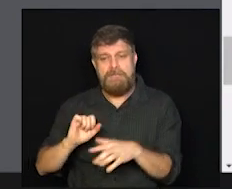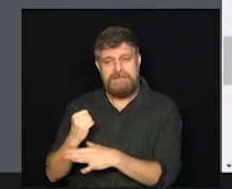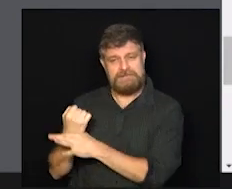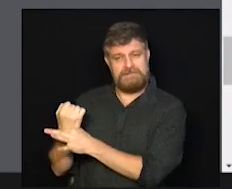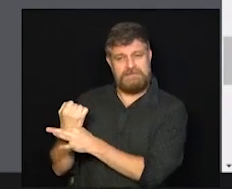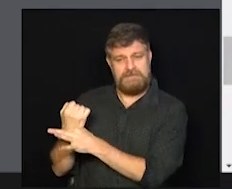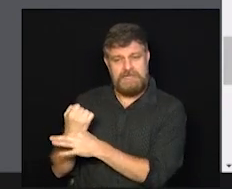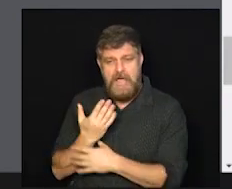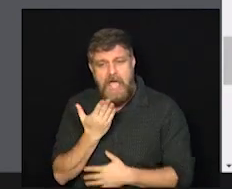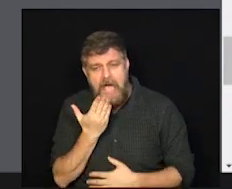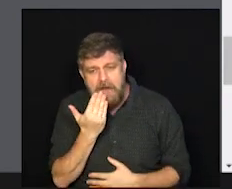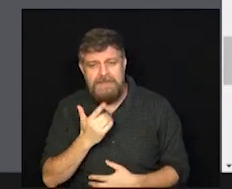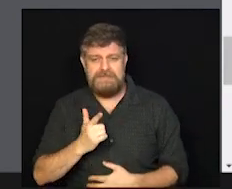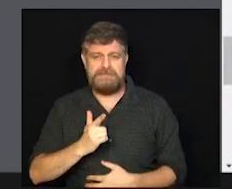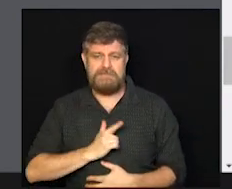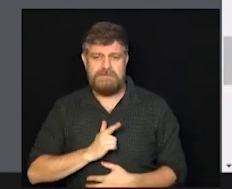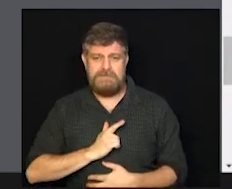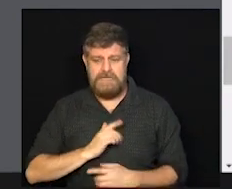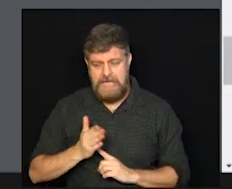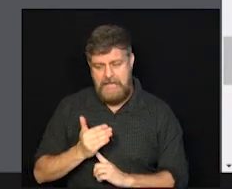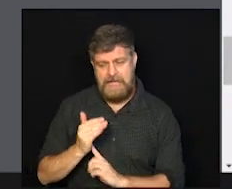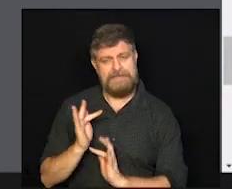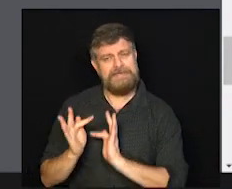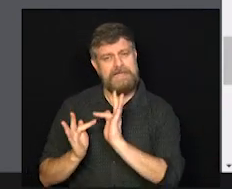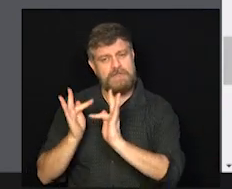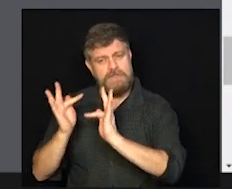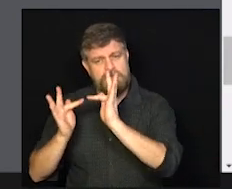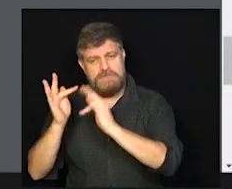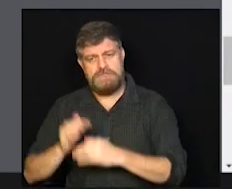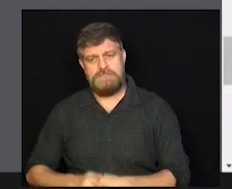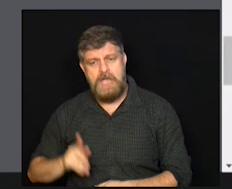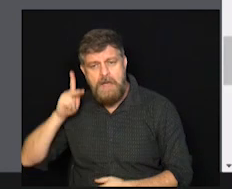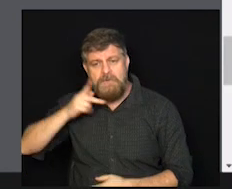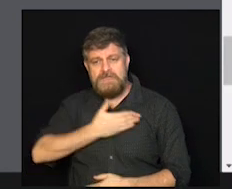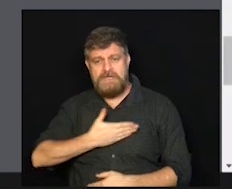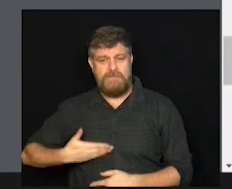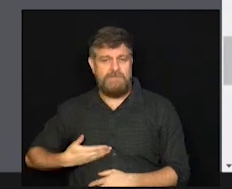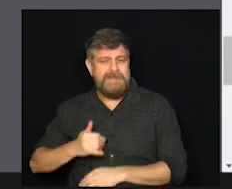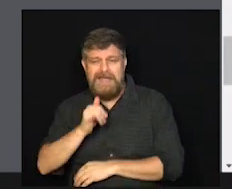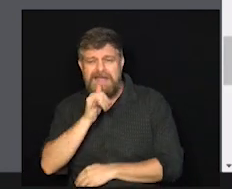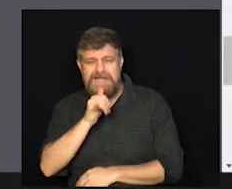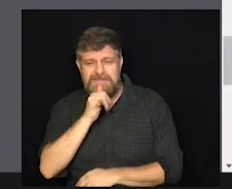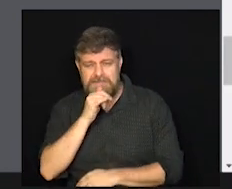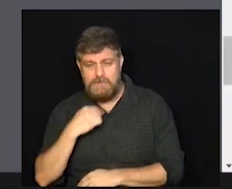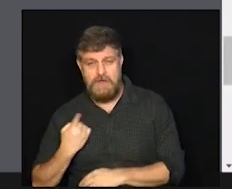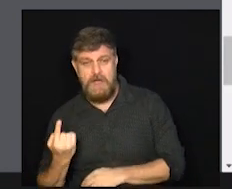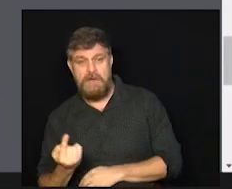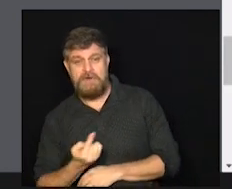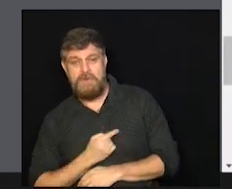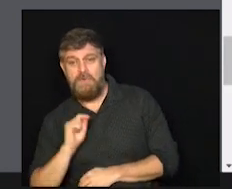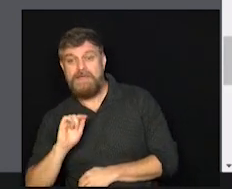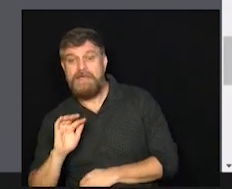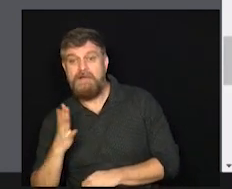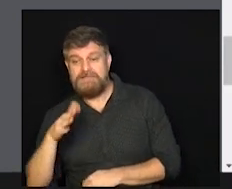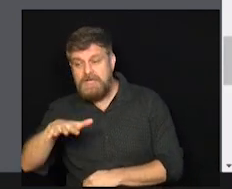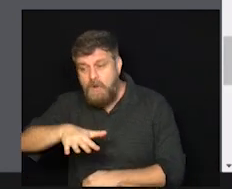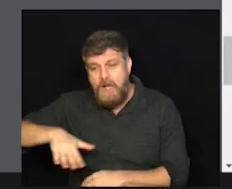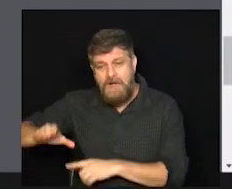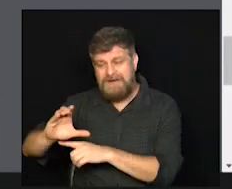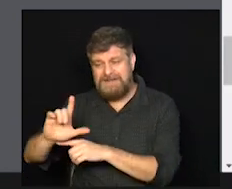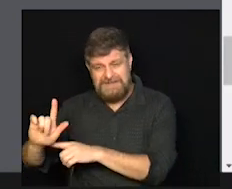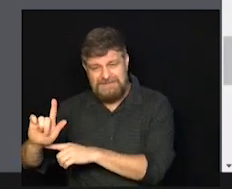de alimentação, acesso à tecnologia, estruturas públicas, e vou dar o grande exemplo para nós de contaminação da região: